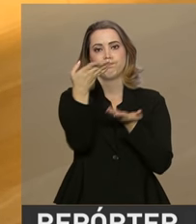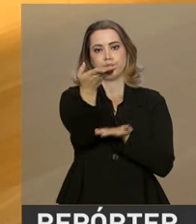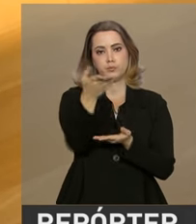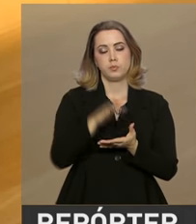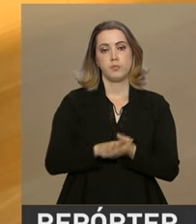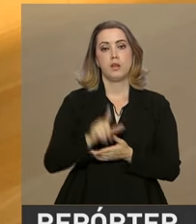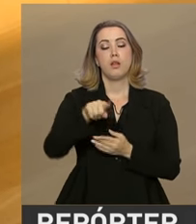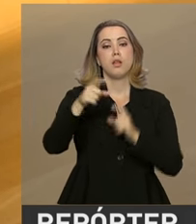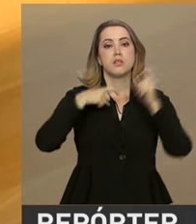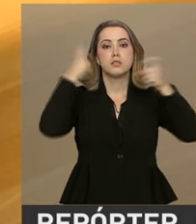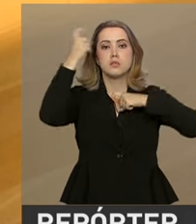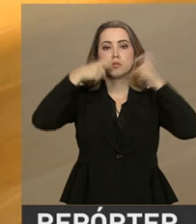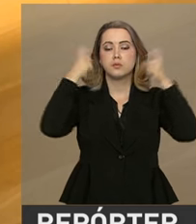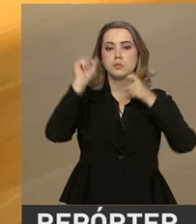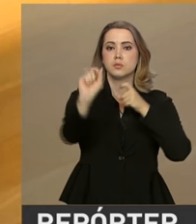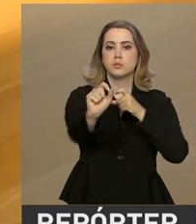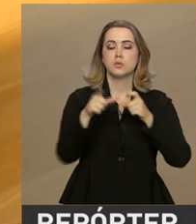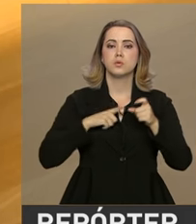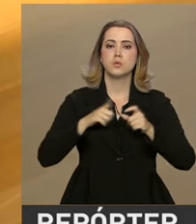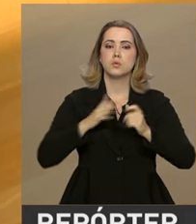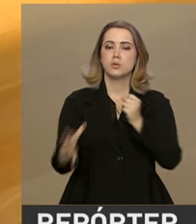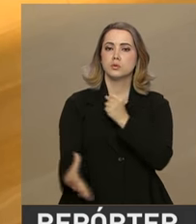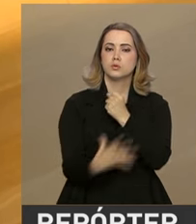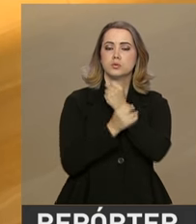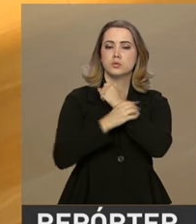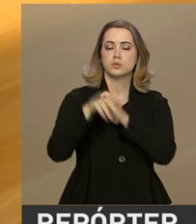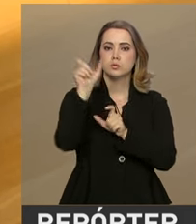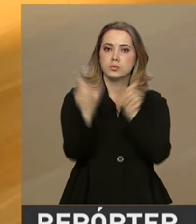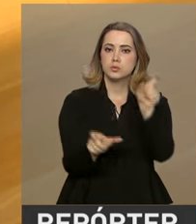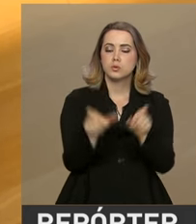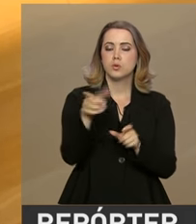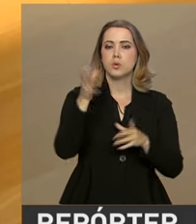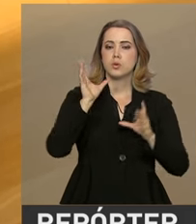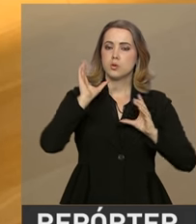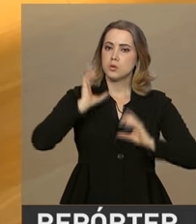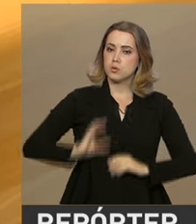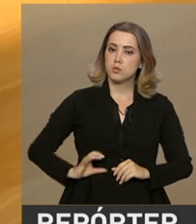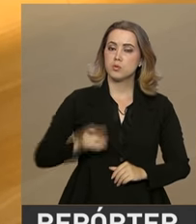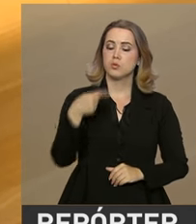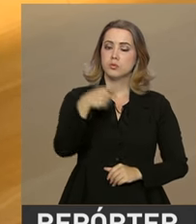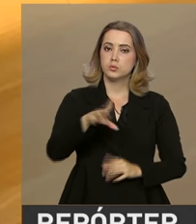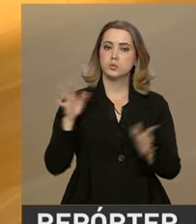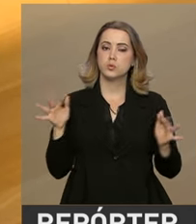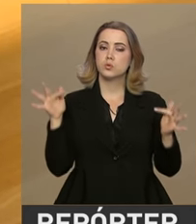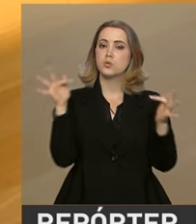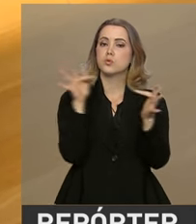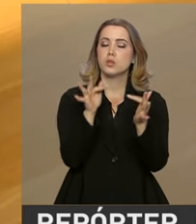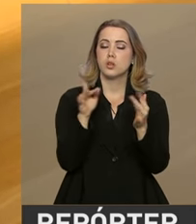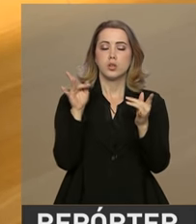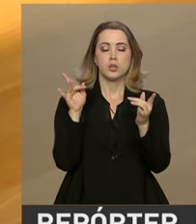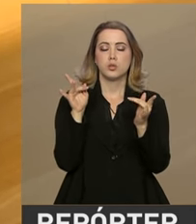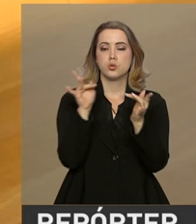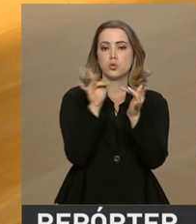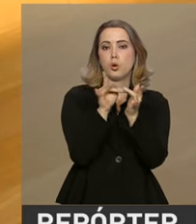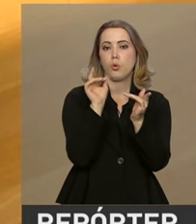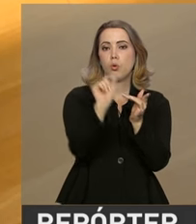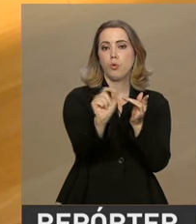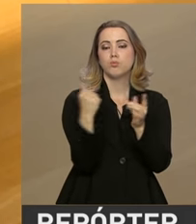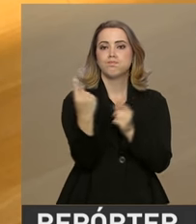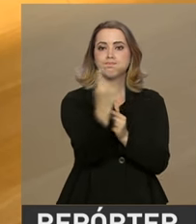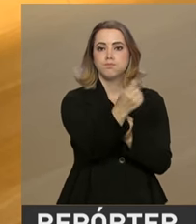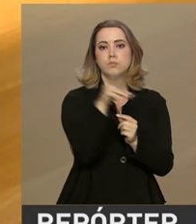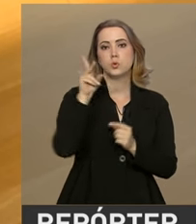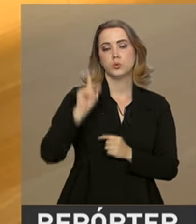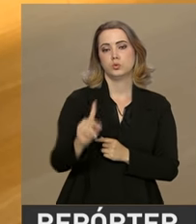legítimas dos governos com a segurança de seus cidadãos devem estar em consonância com os direitos inerentes a cada ser